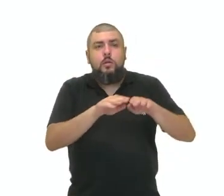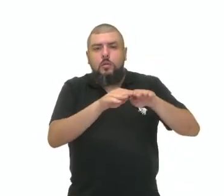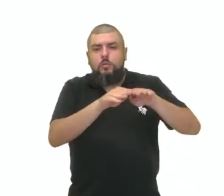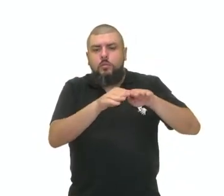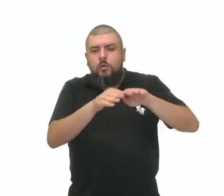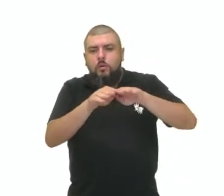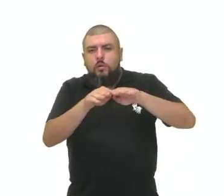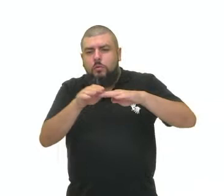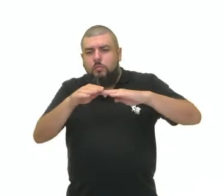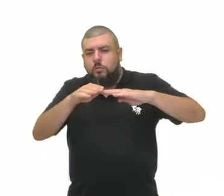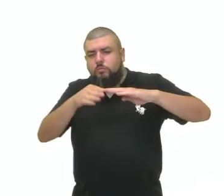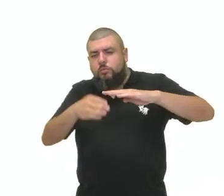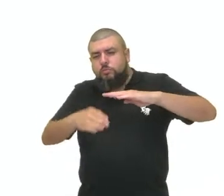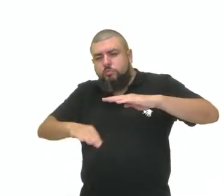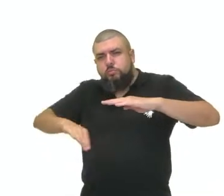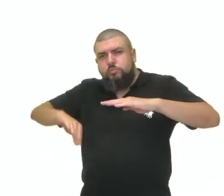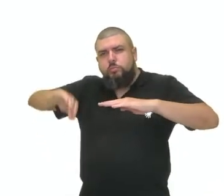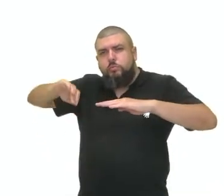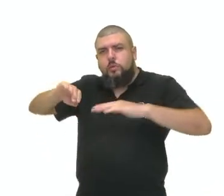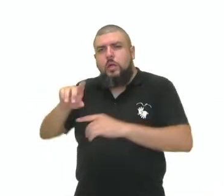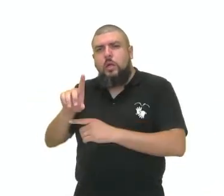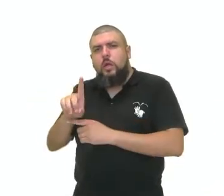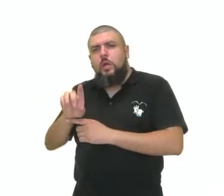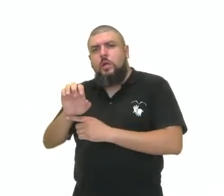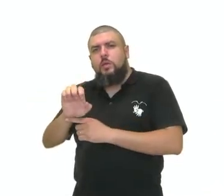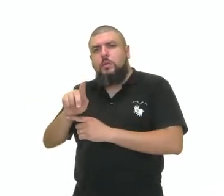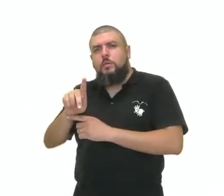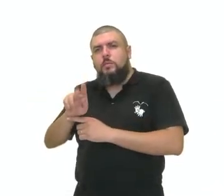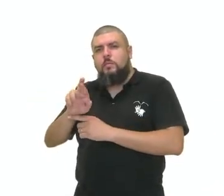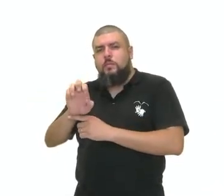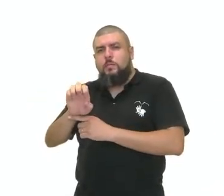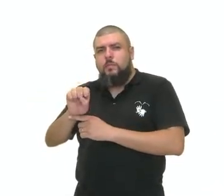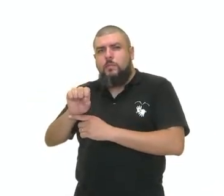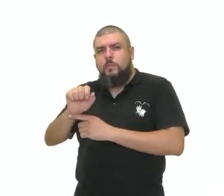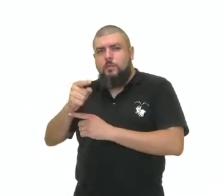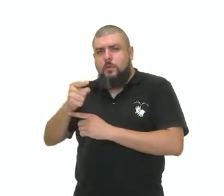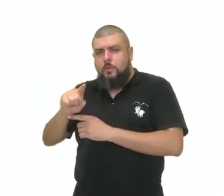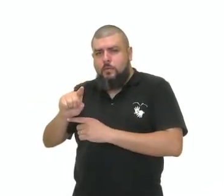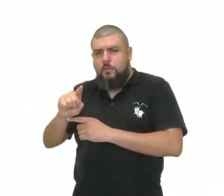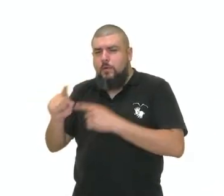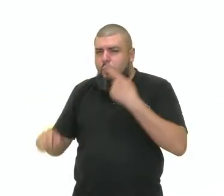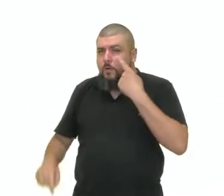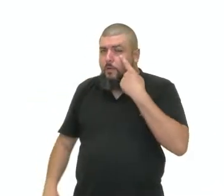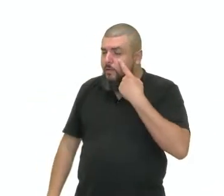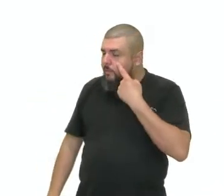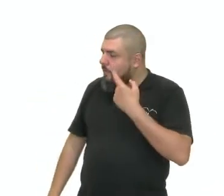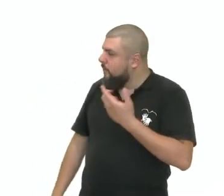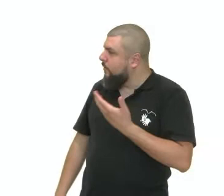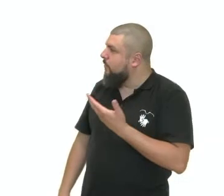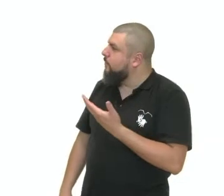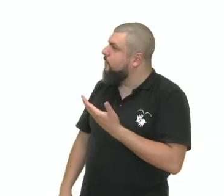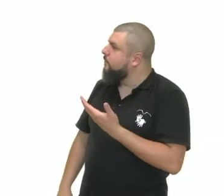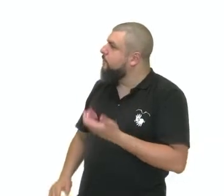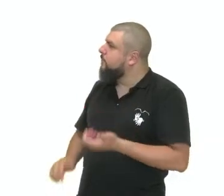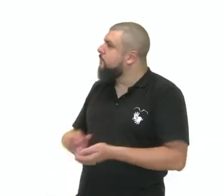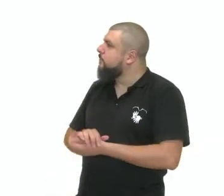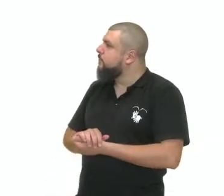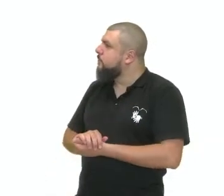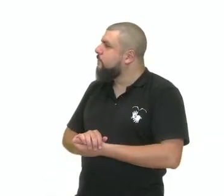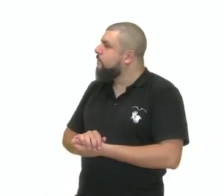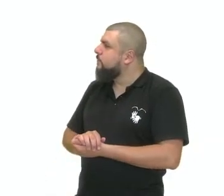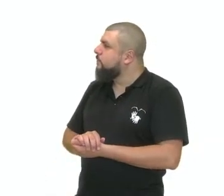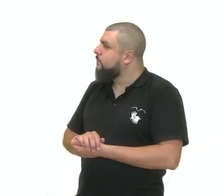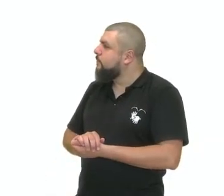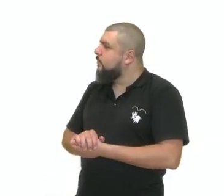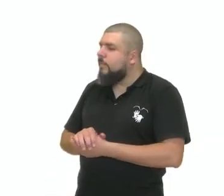mais rebaixados, né, em relação ao redor, né? E tem também, no caso, as montanhas. As montanhas também pertencem ao